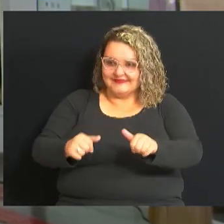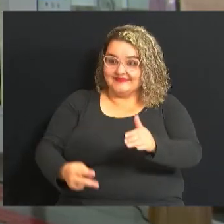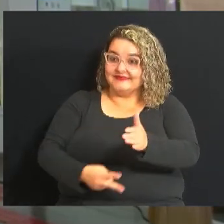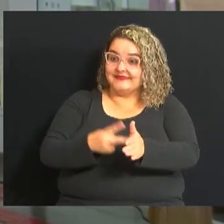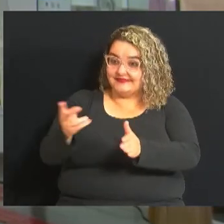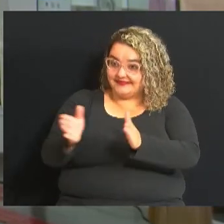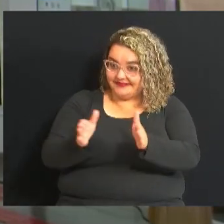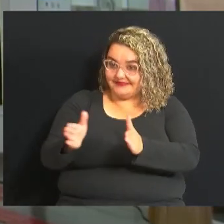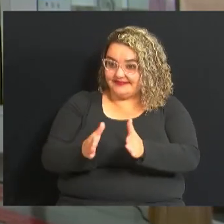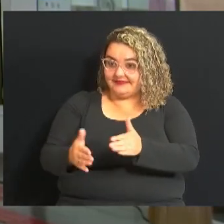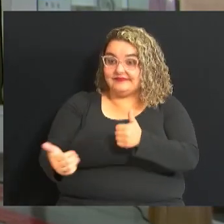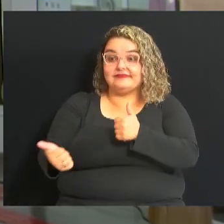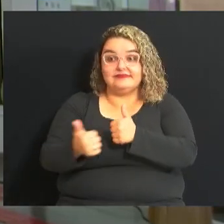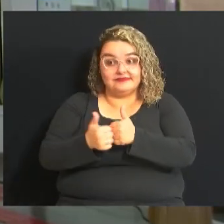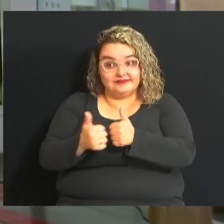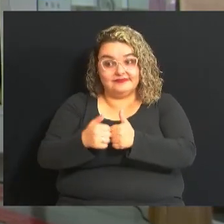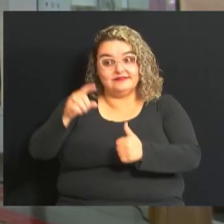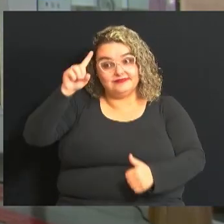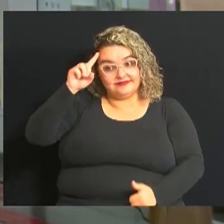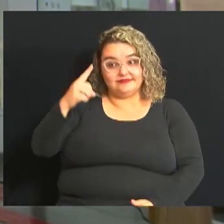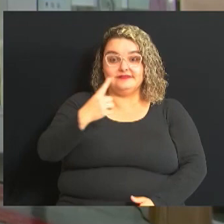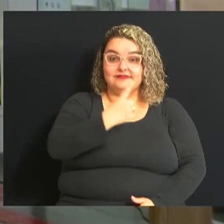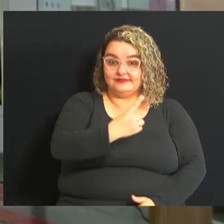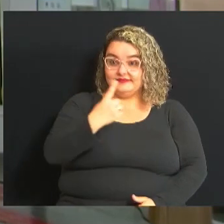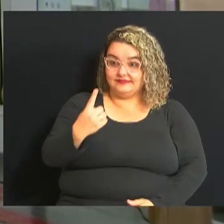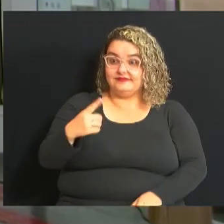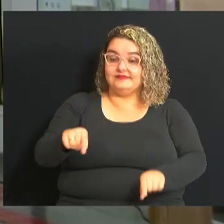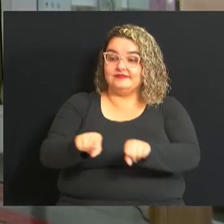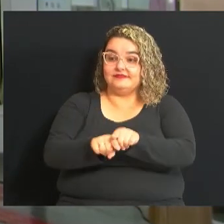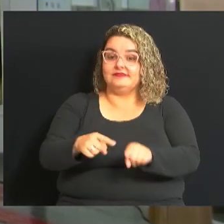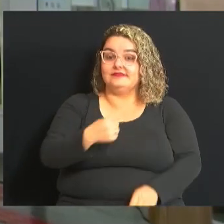será perto, nos dias 11 e 12 de dezembro. Então